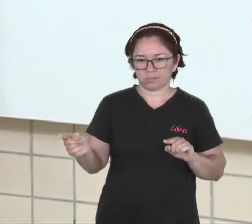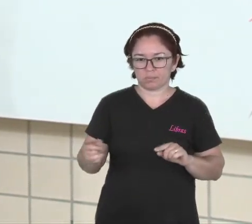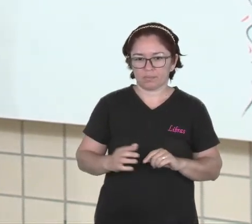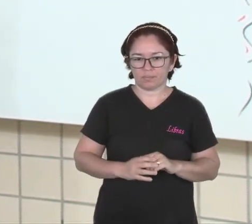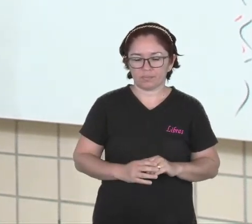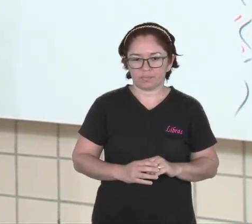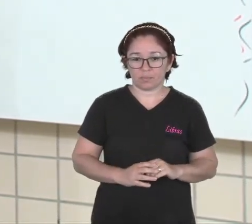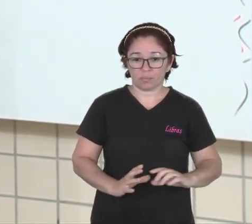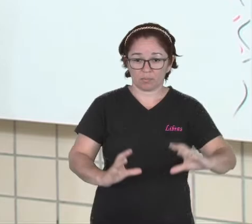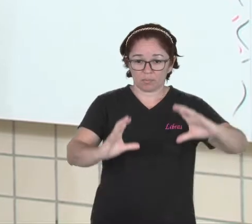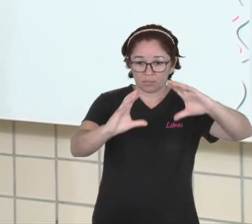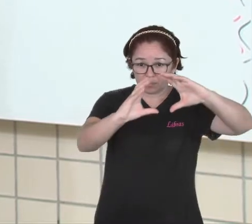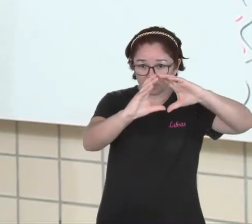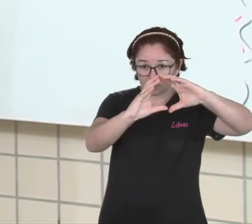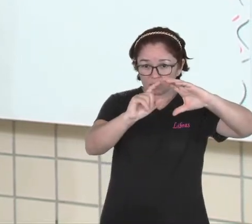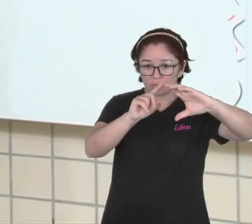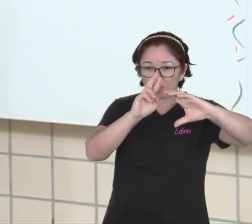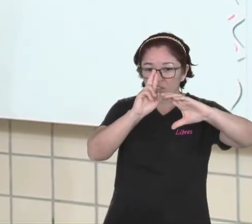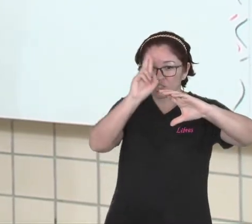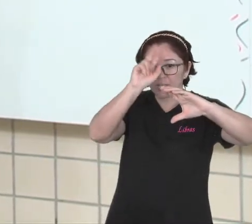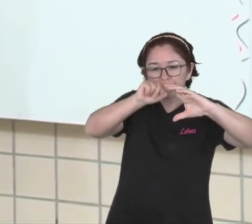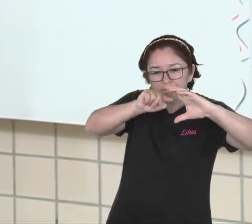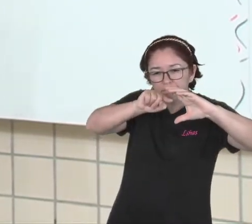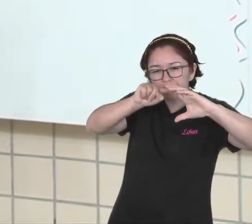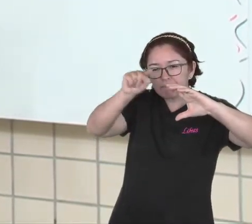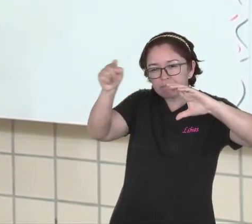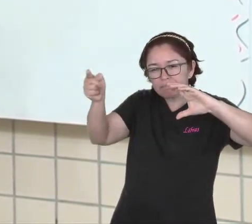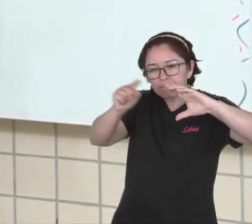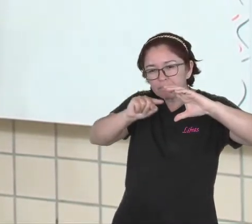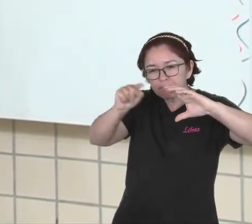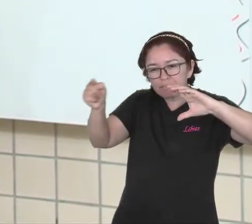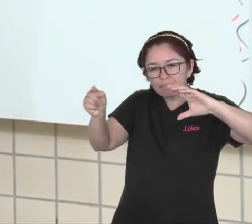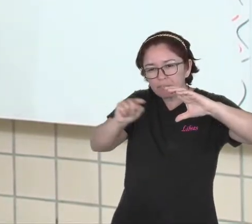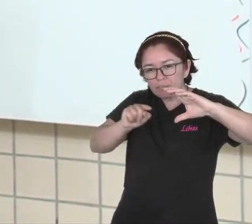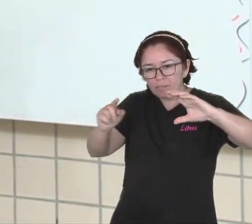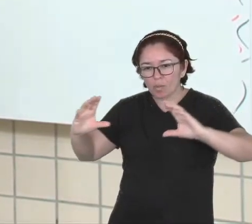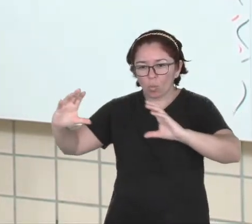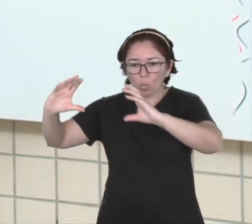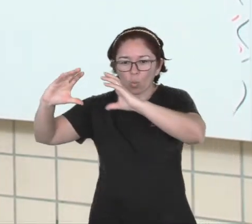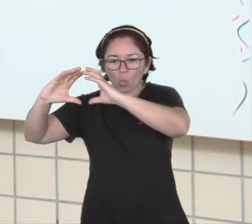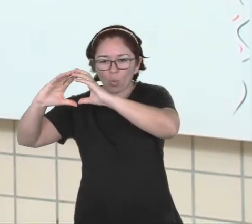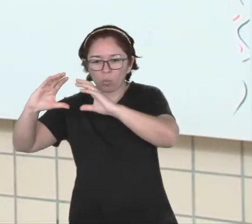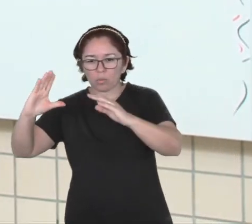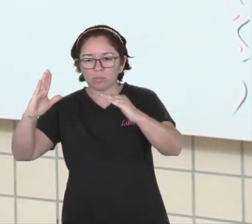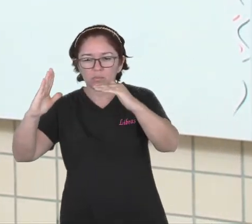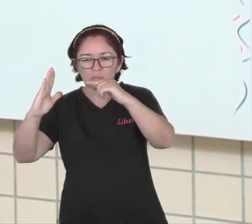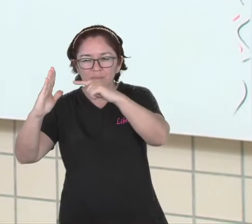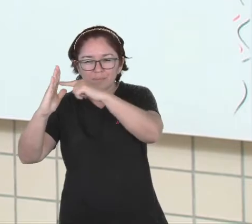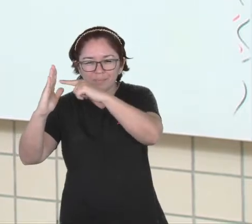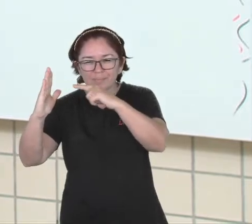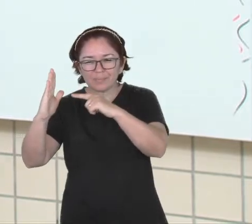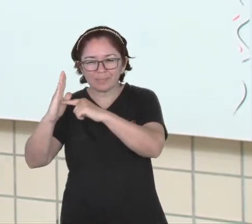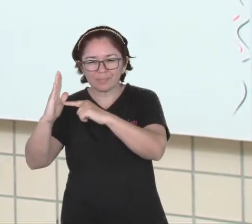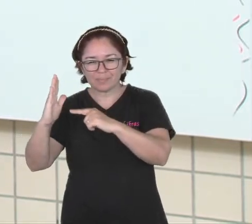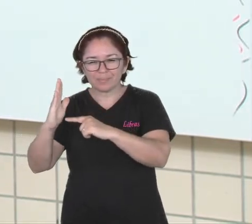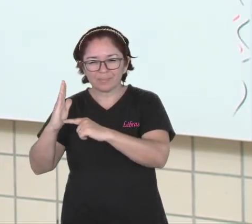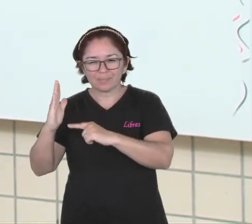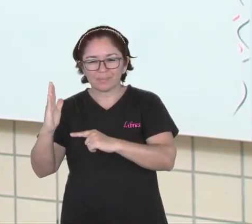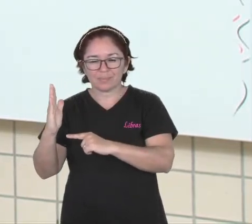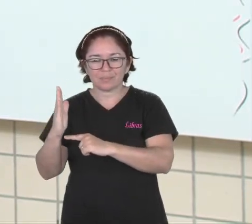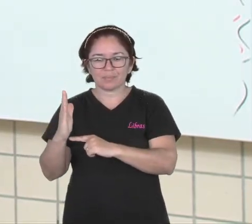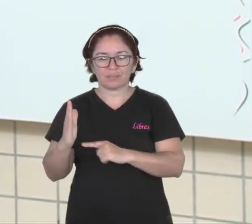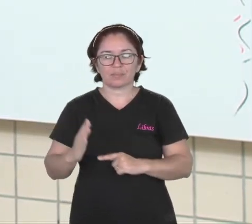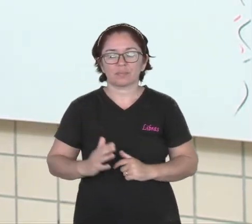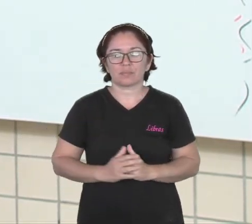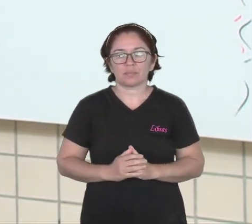partida, esse é o conjunto de chegada. Então, todo o conjunto B é o meu contradomínio, que eu posso